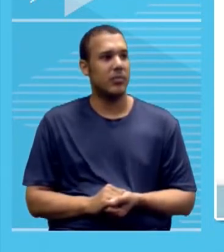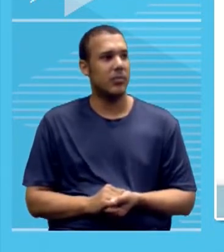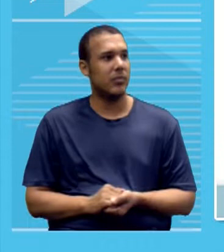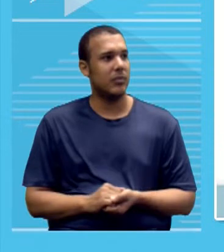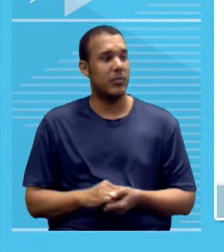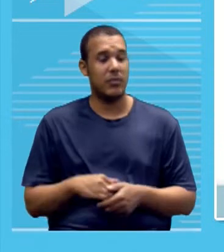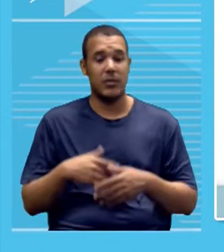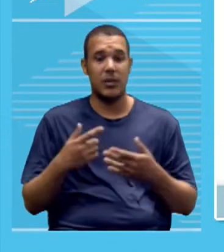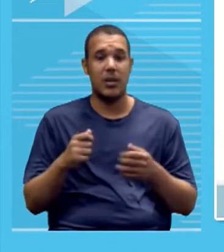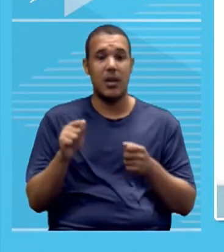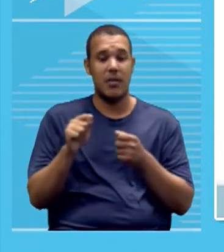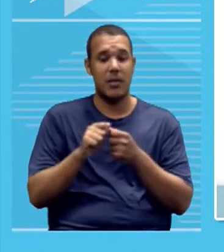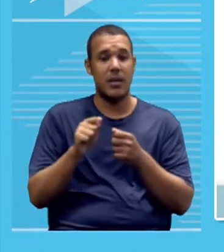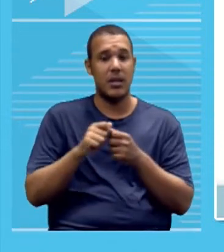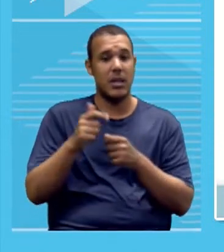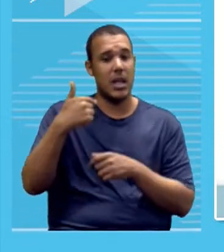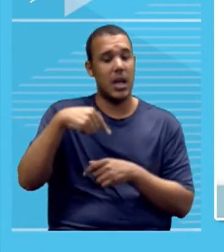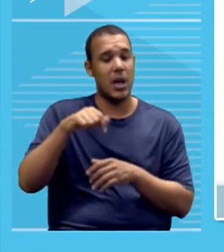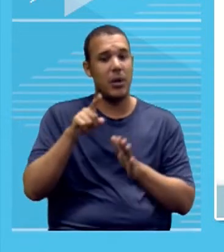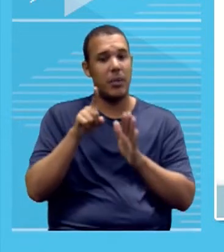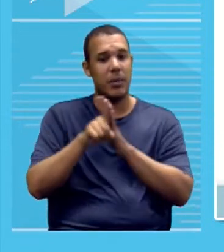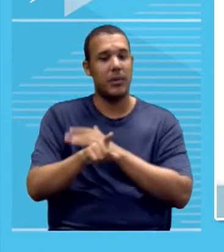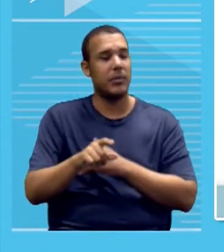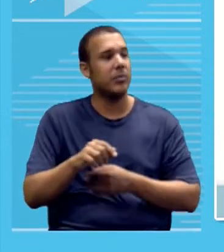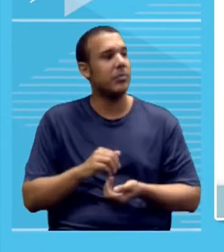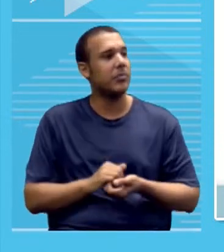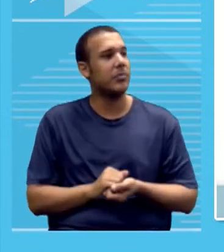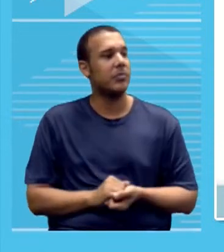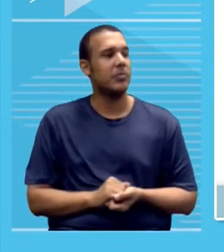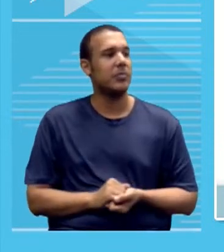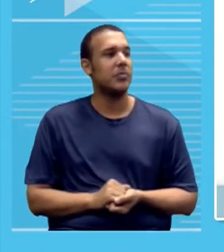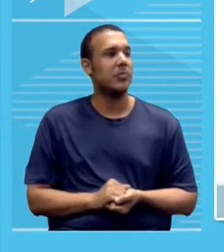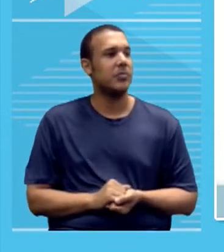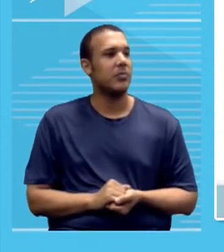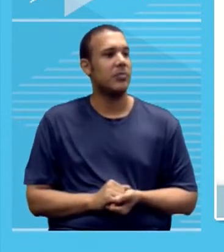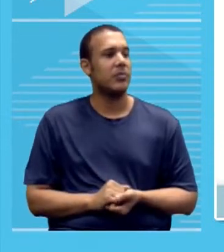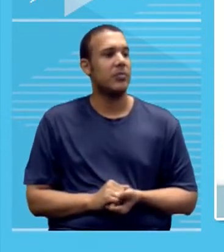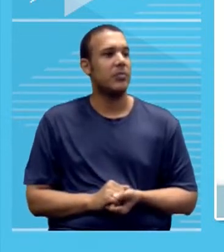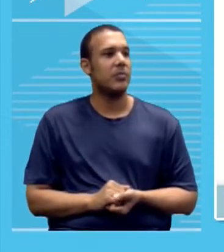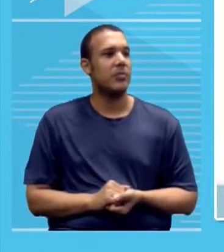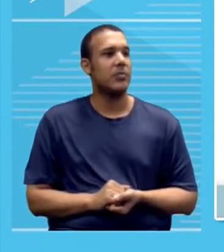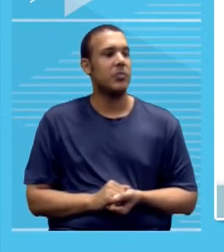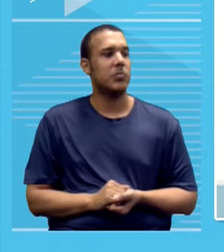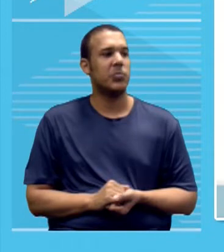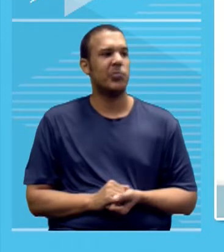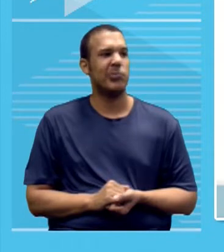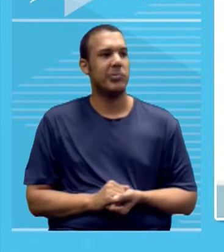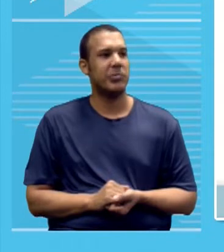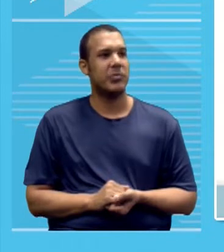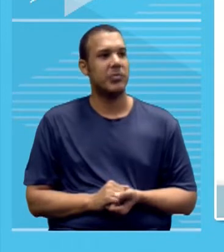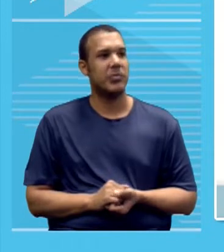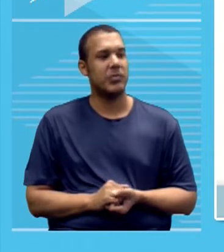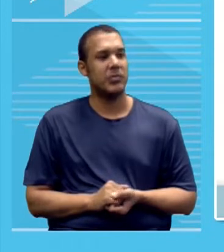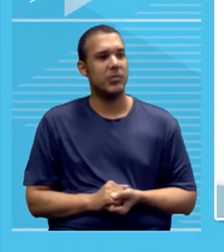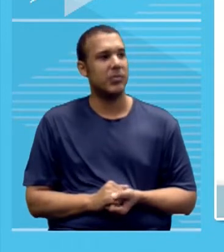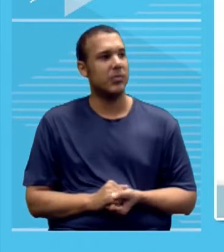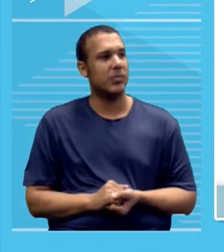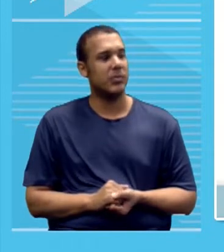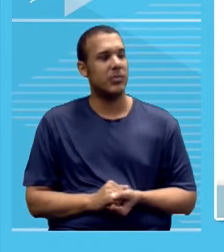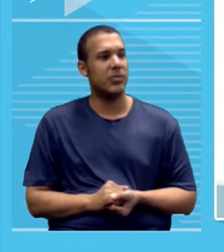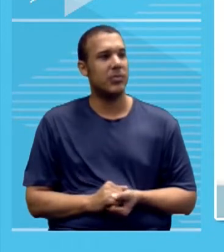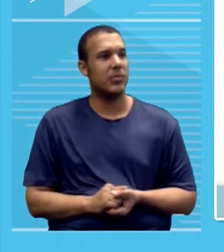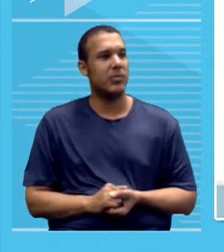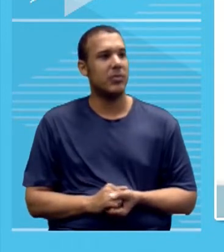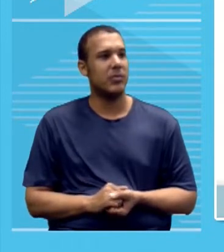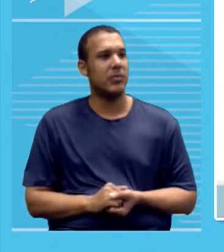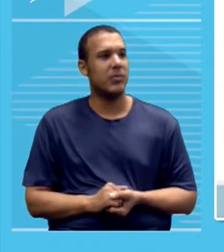você consegue fazer essa questãozinha aqui. Por um condutor metálico, passam 2 vezes 10 a 20 elétrons durante